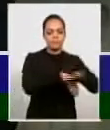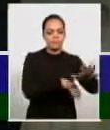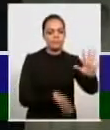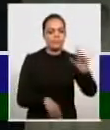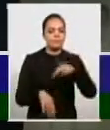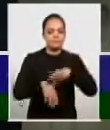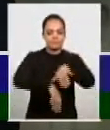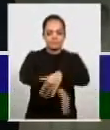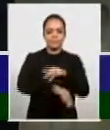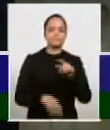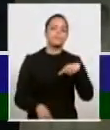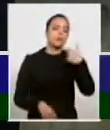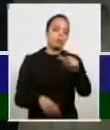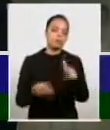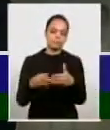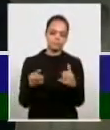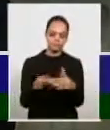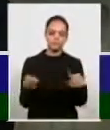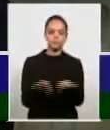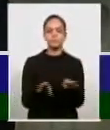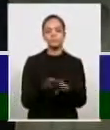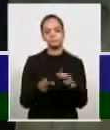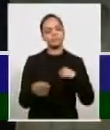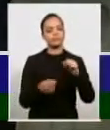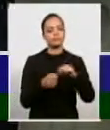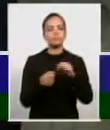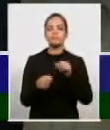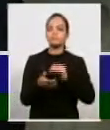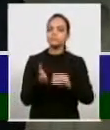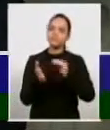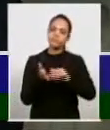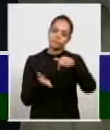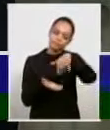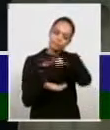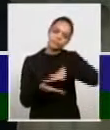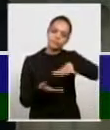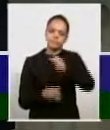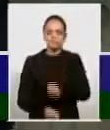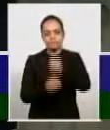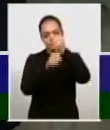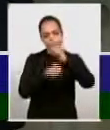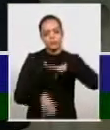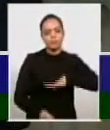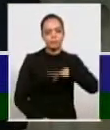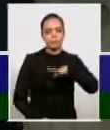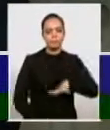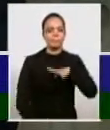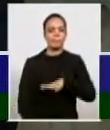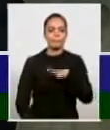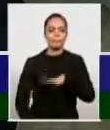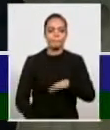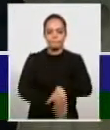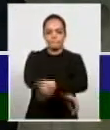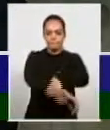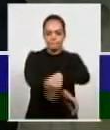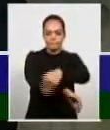outro requerimento que nós fizemos aqui, a Secretaria do Meio Ambiente, a construção de uma praça ali na